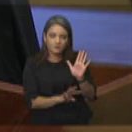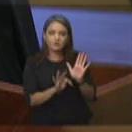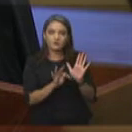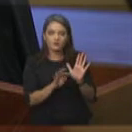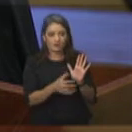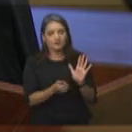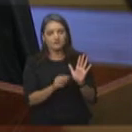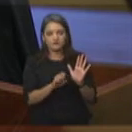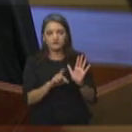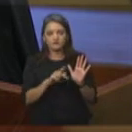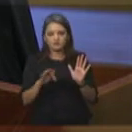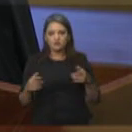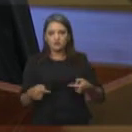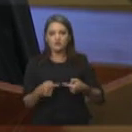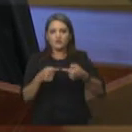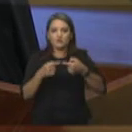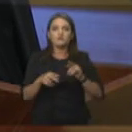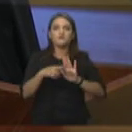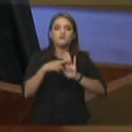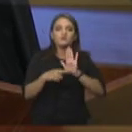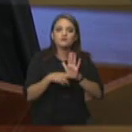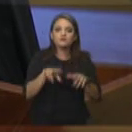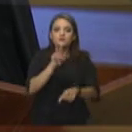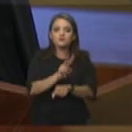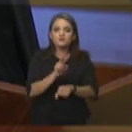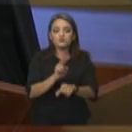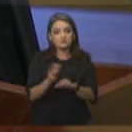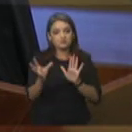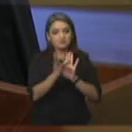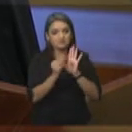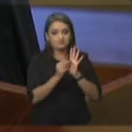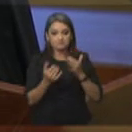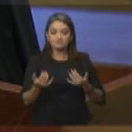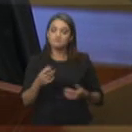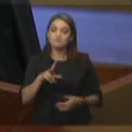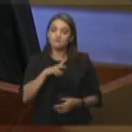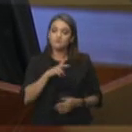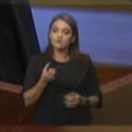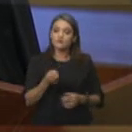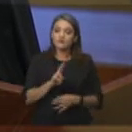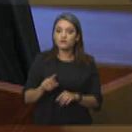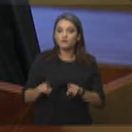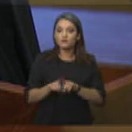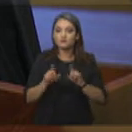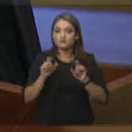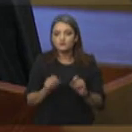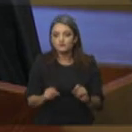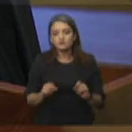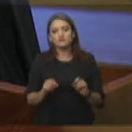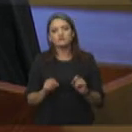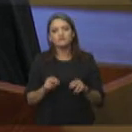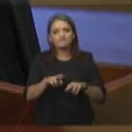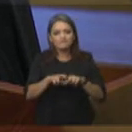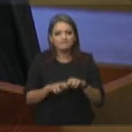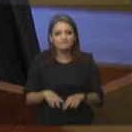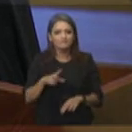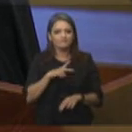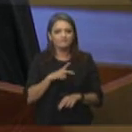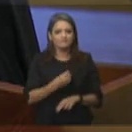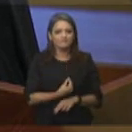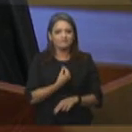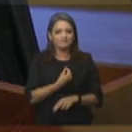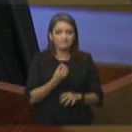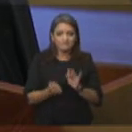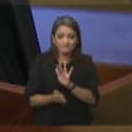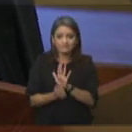regime constitucional de proteção de dados pessoais, seja pelo risco de afetação da privacidade de milhares de